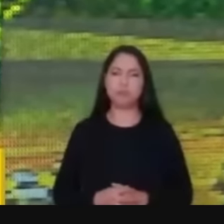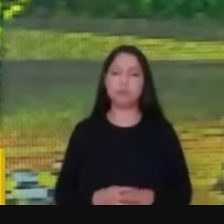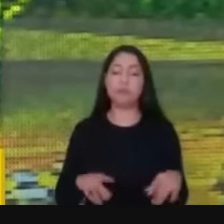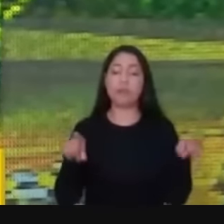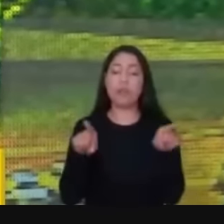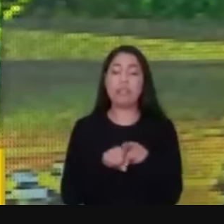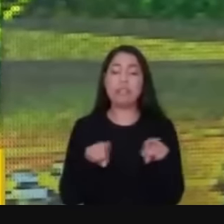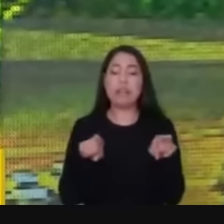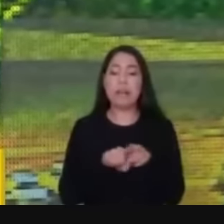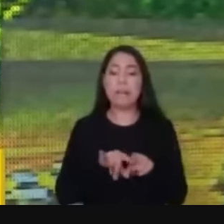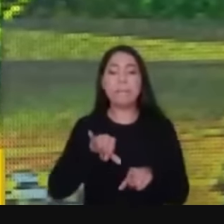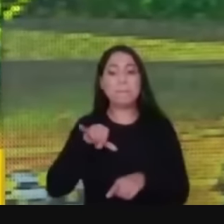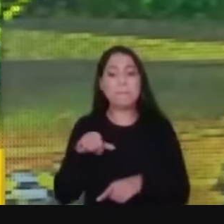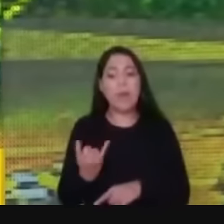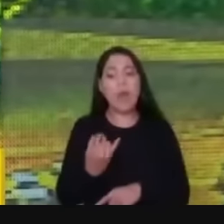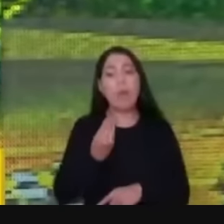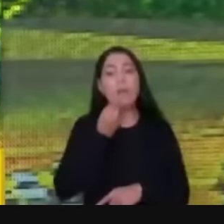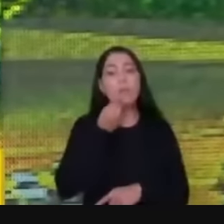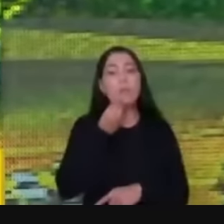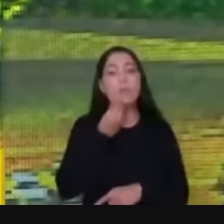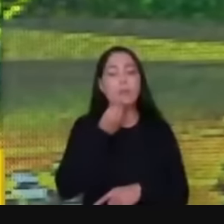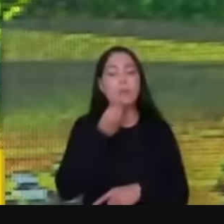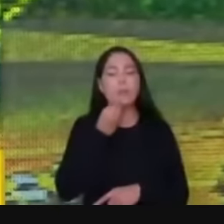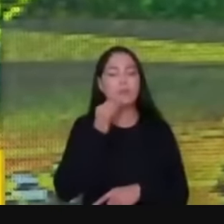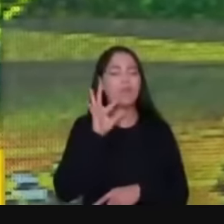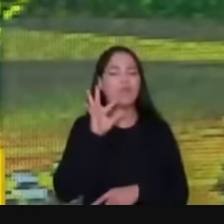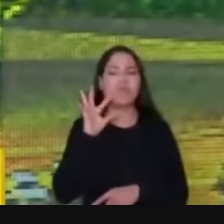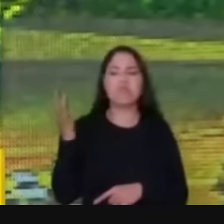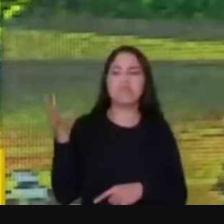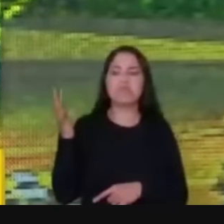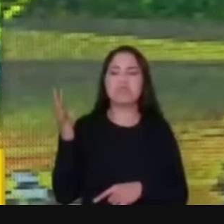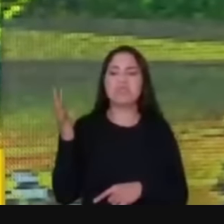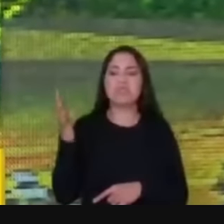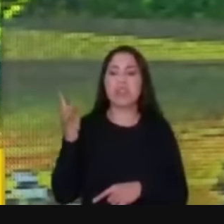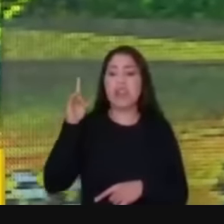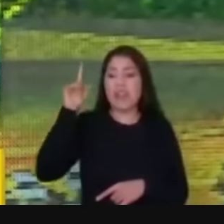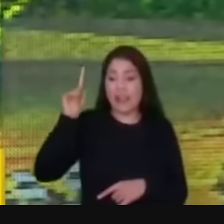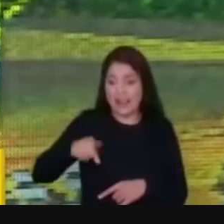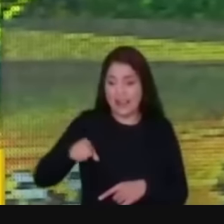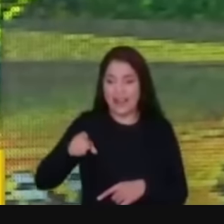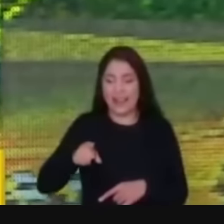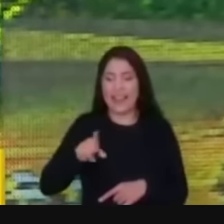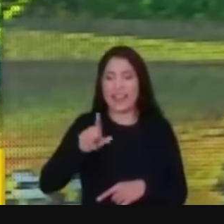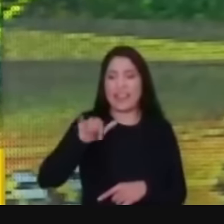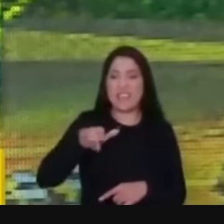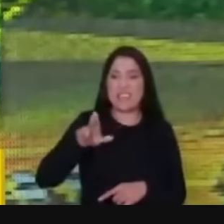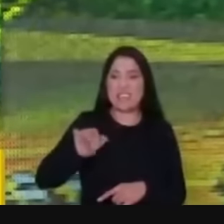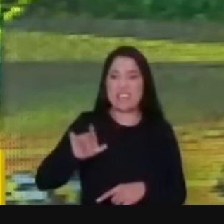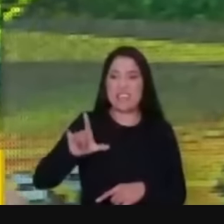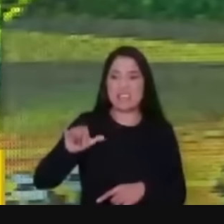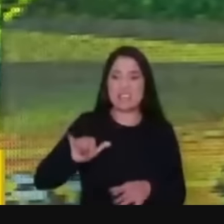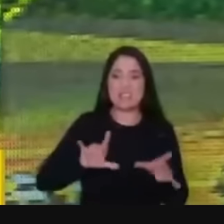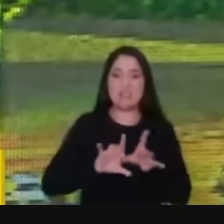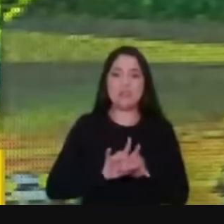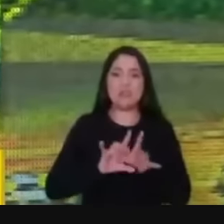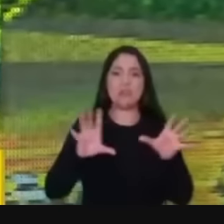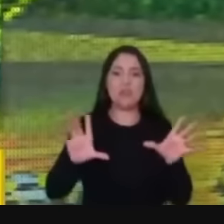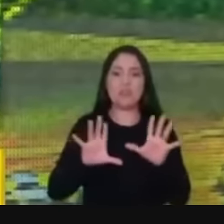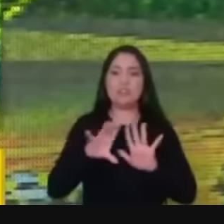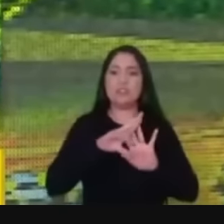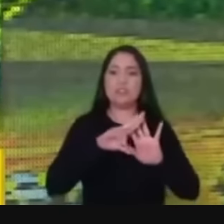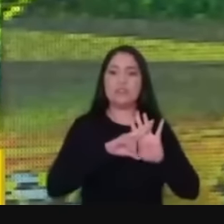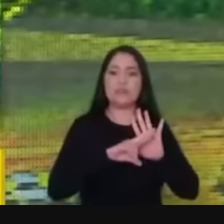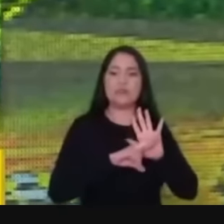aproveitaram, lamentavelmente, da inércia das instituições democráticas na